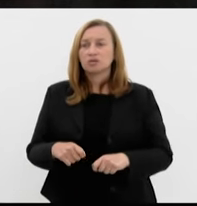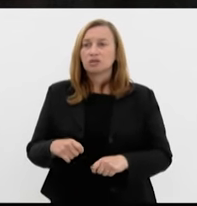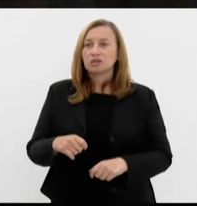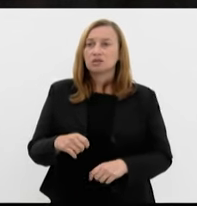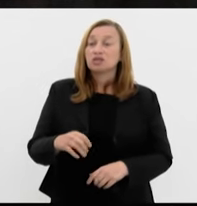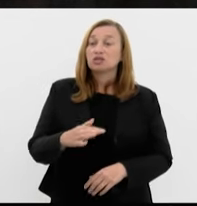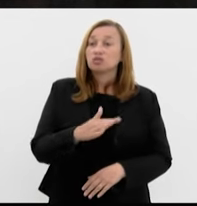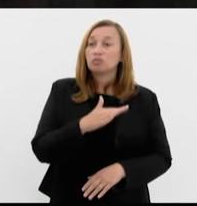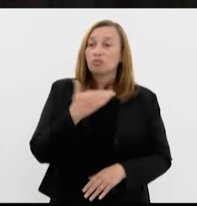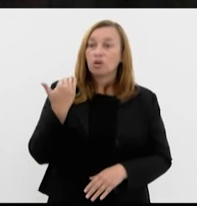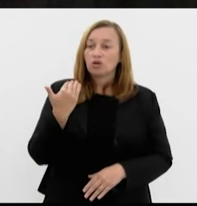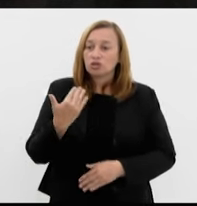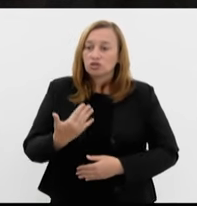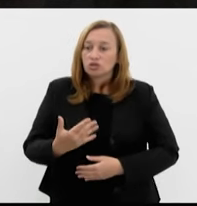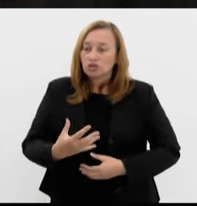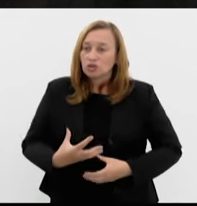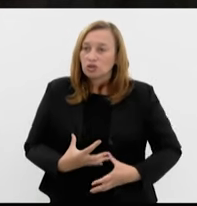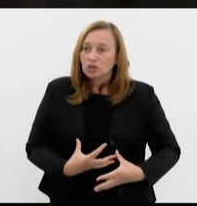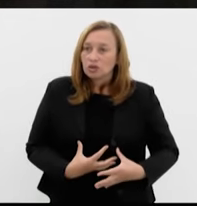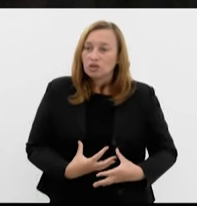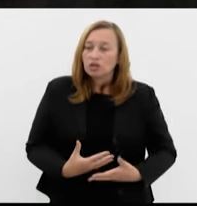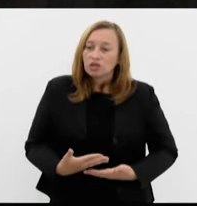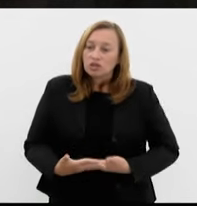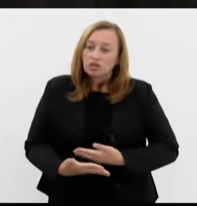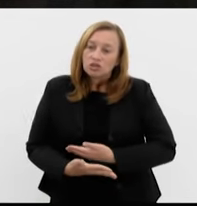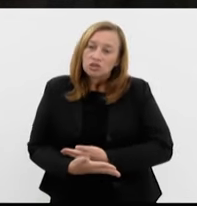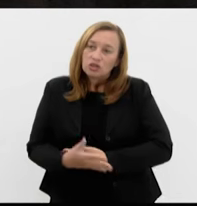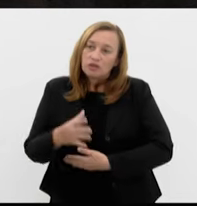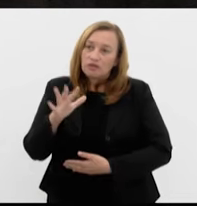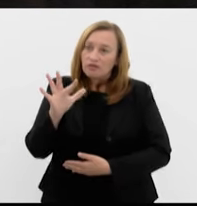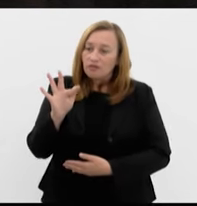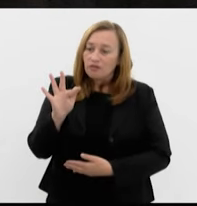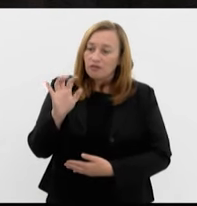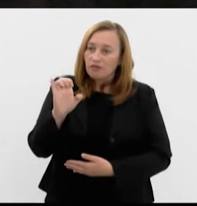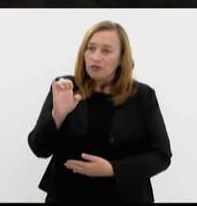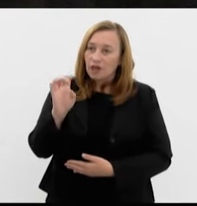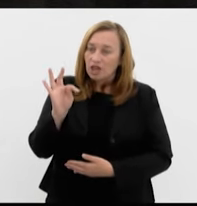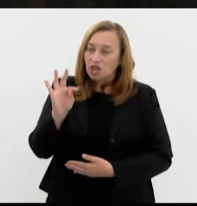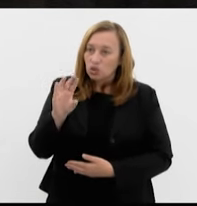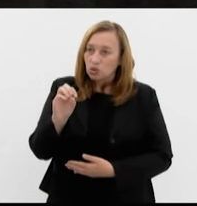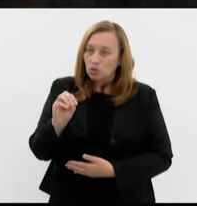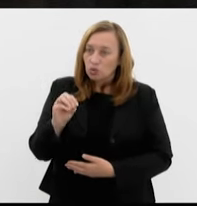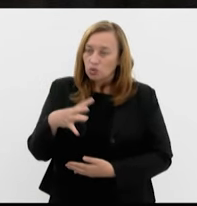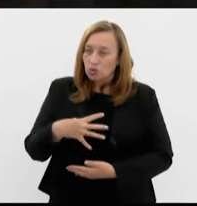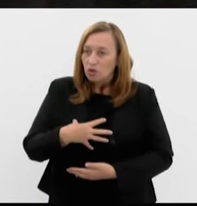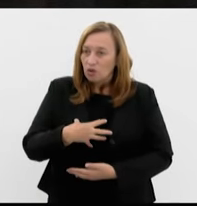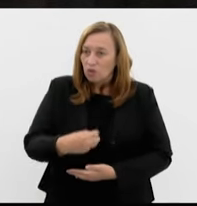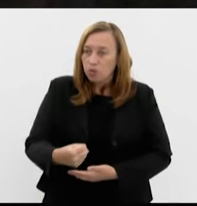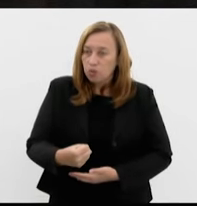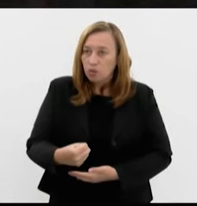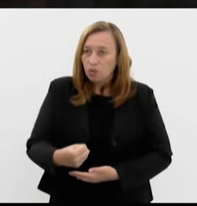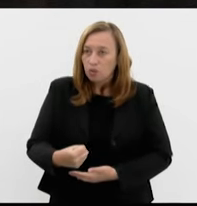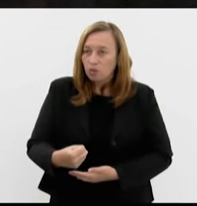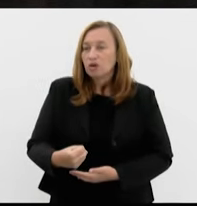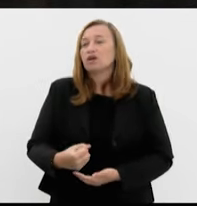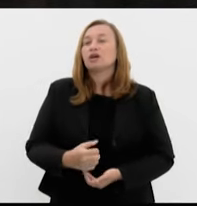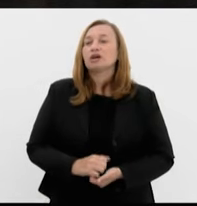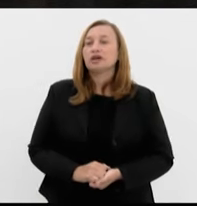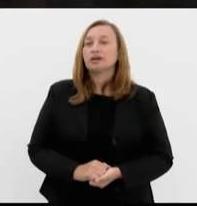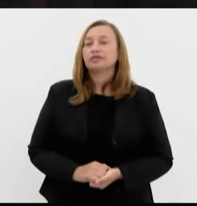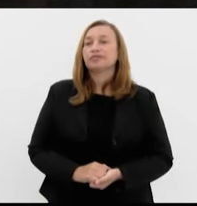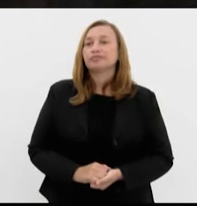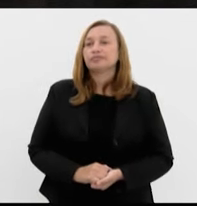de inocentes nós vamos defender a vida em todas as suas instâncias o tempo